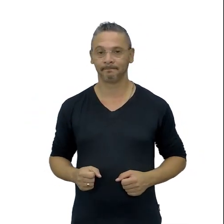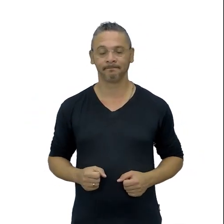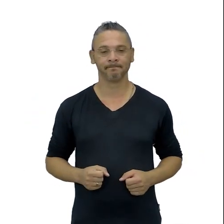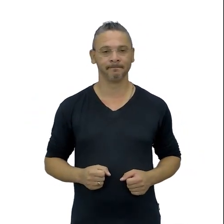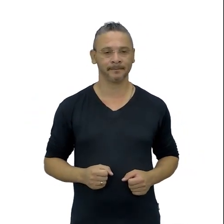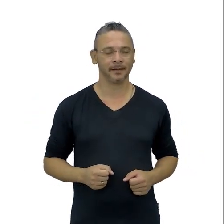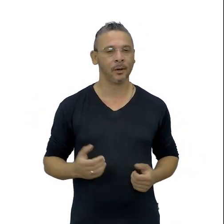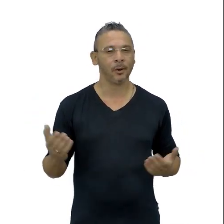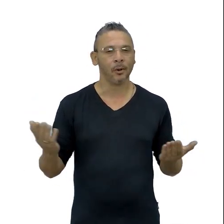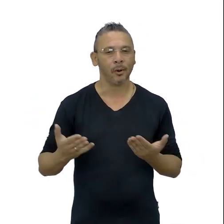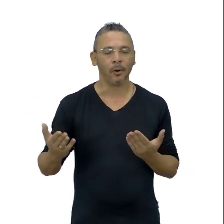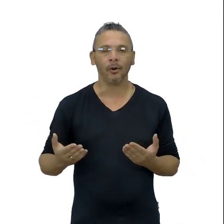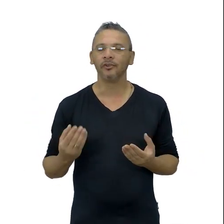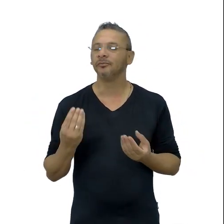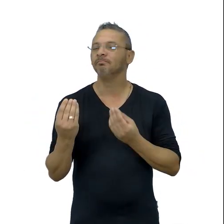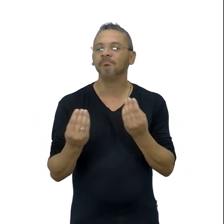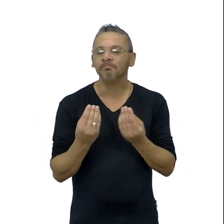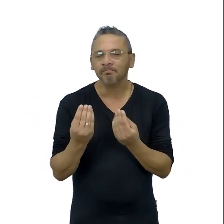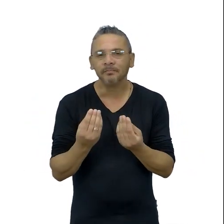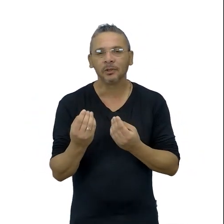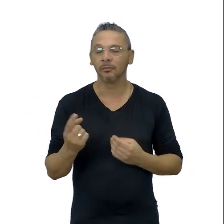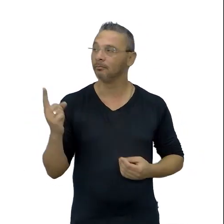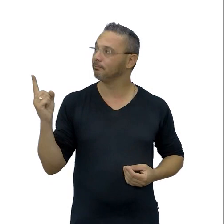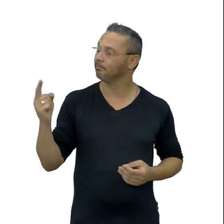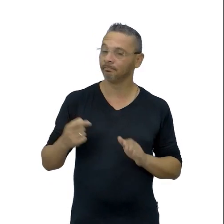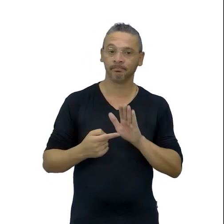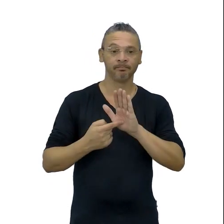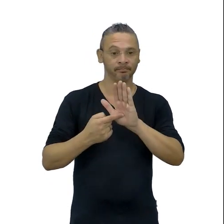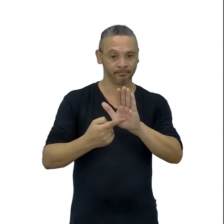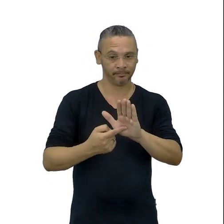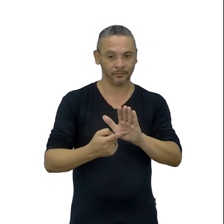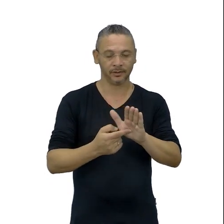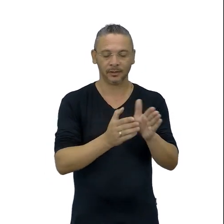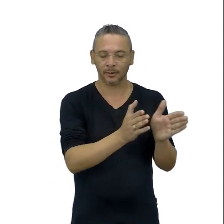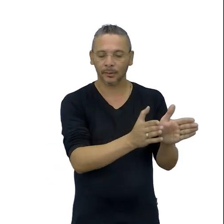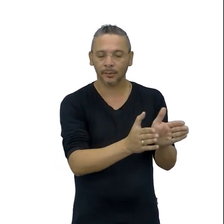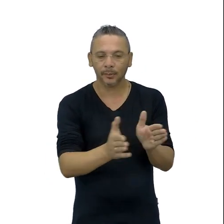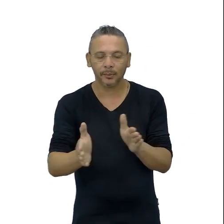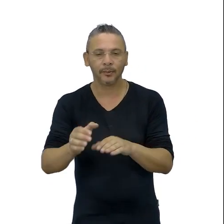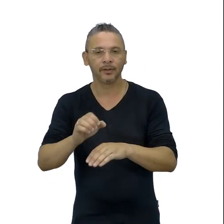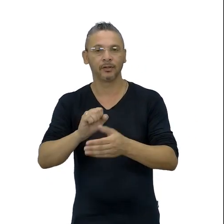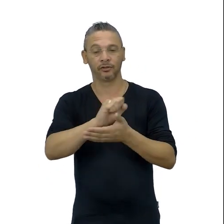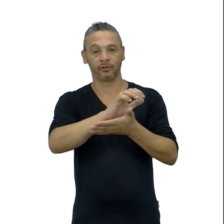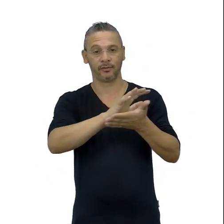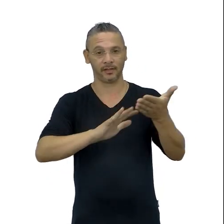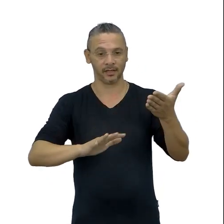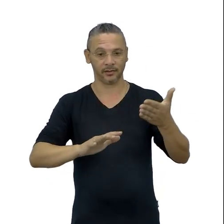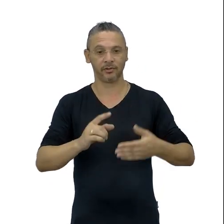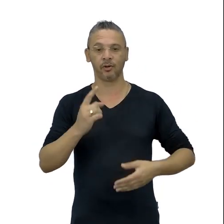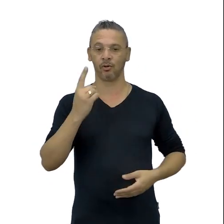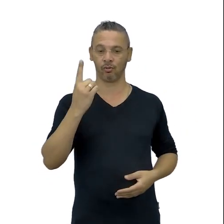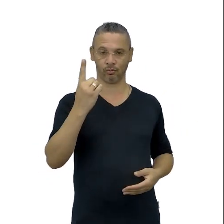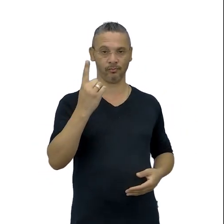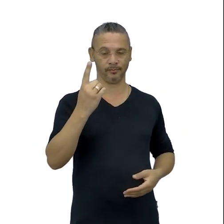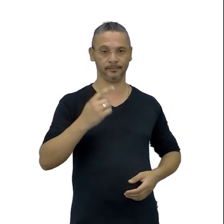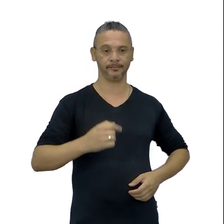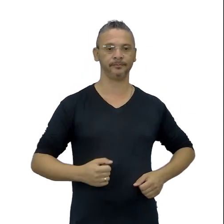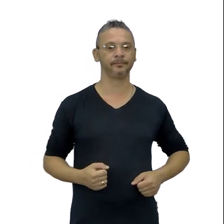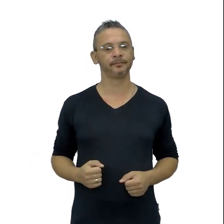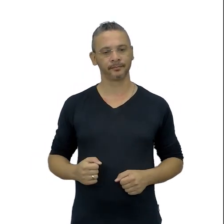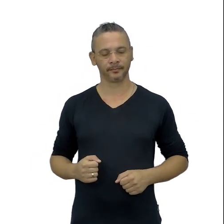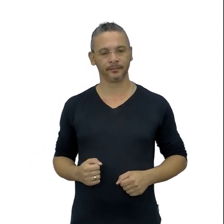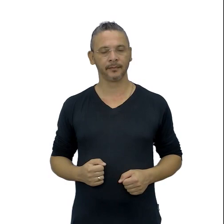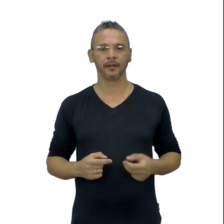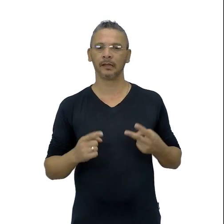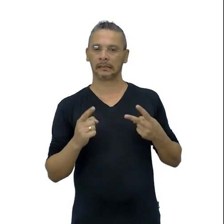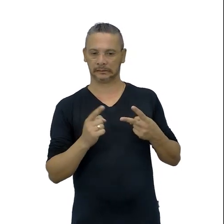No encontro de hoje, né, nós vamos apresentar a sequência de atividades 1 para a primeira série.